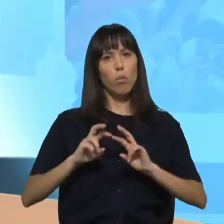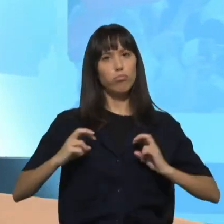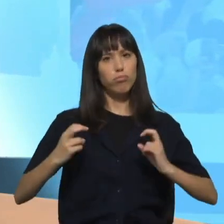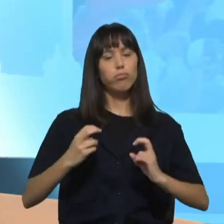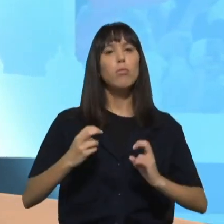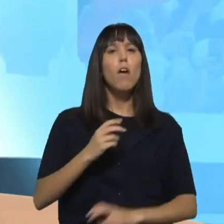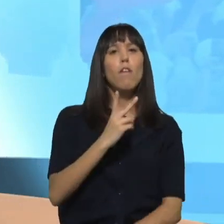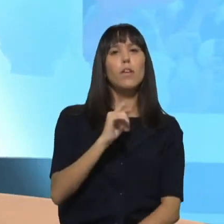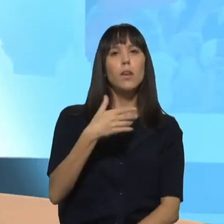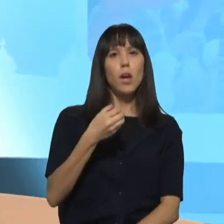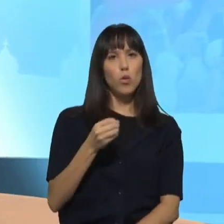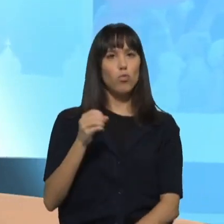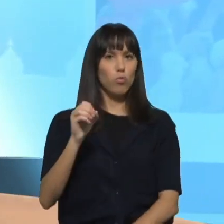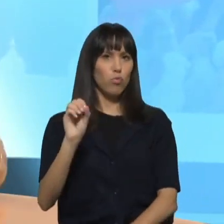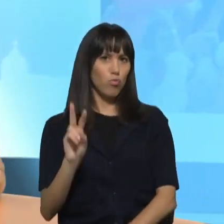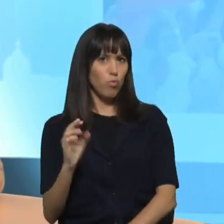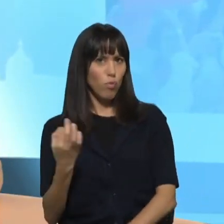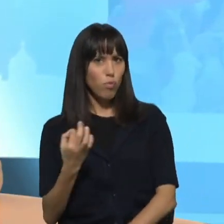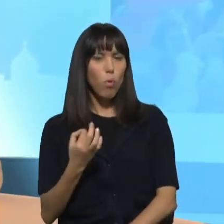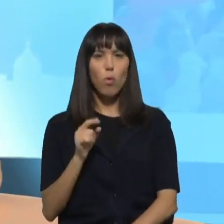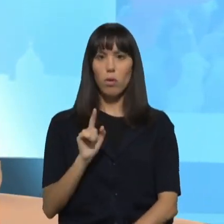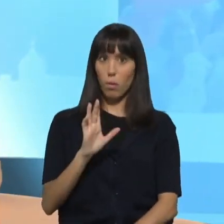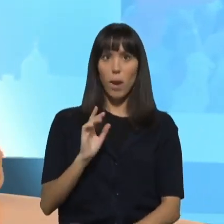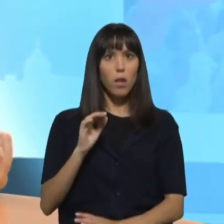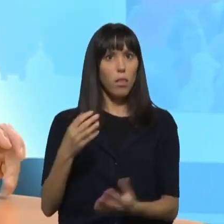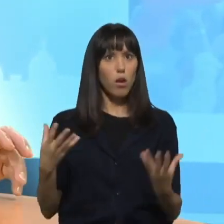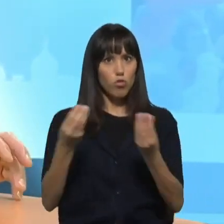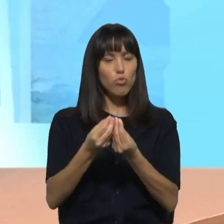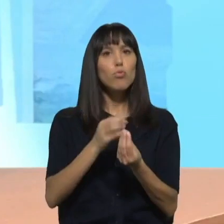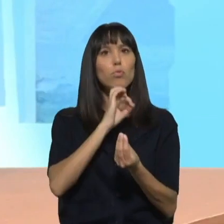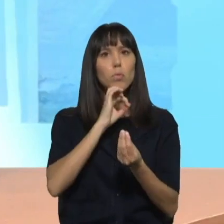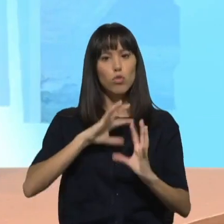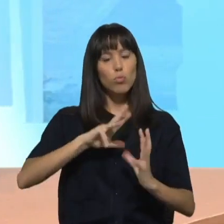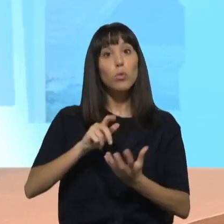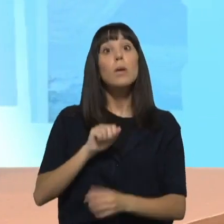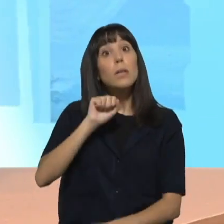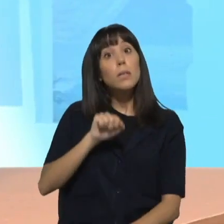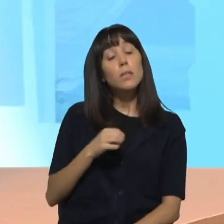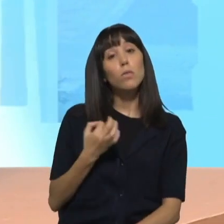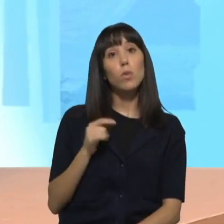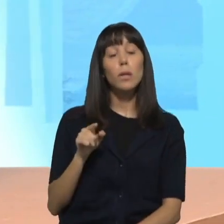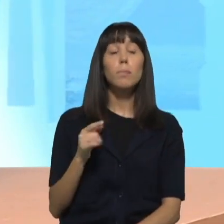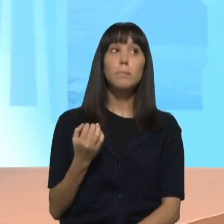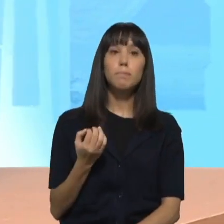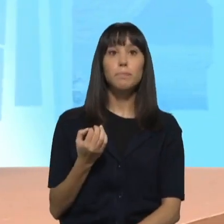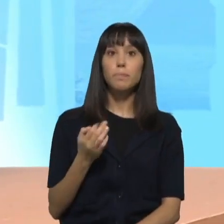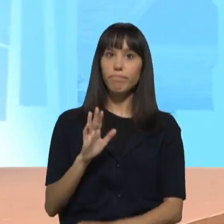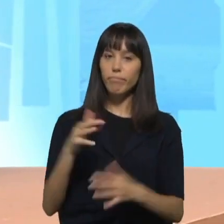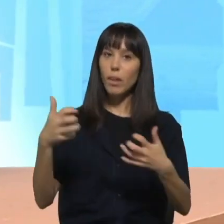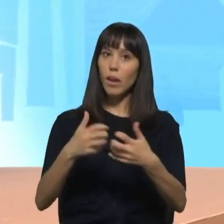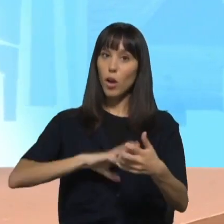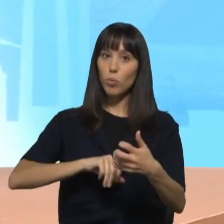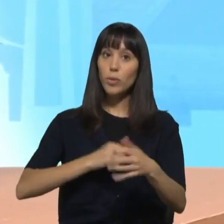mais jovens também nessa reunião de bispos de todo o mundo. Portanto, ele nasce, nasce antes da Segunda Guerra